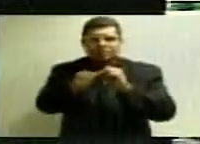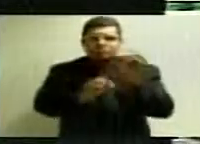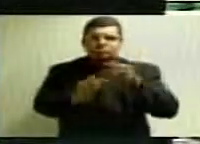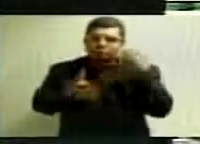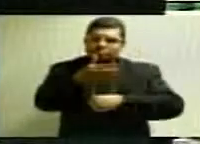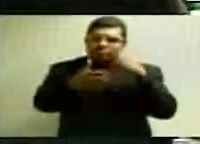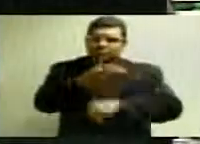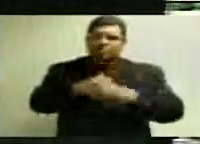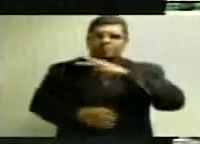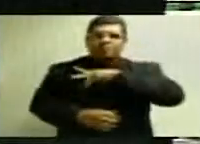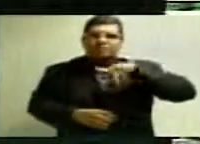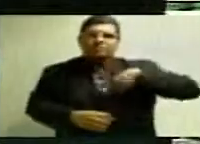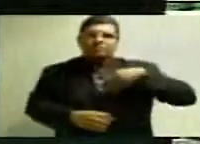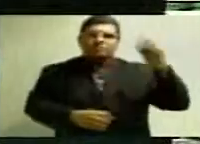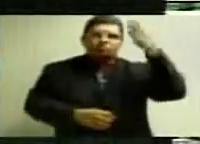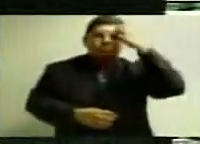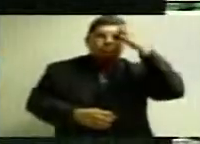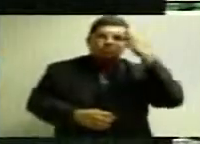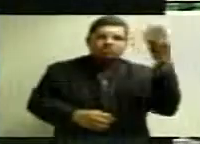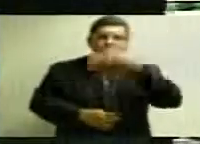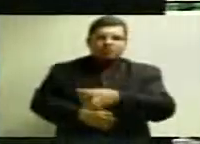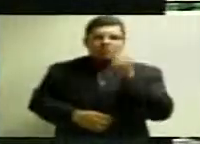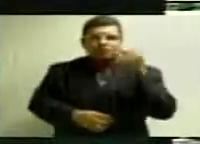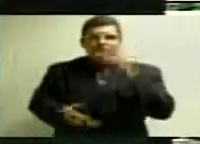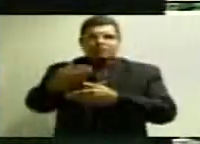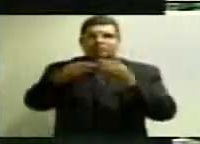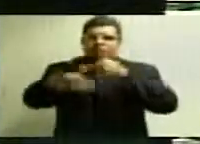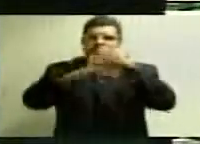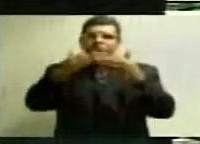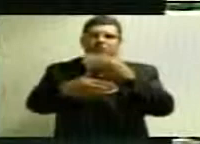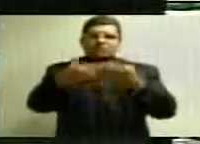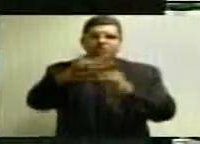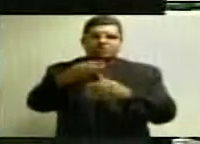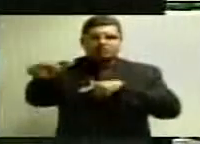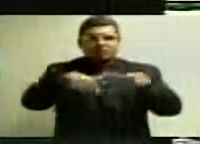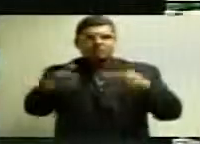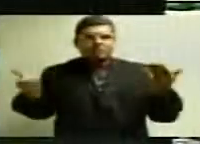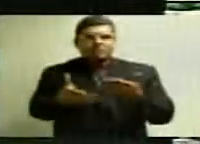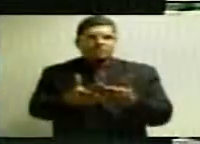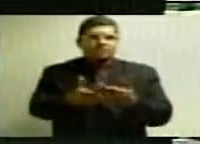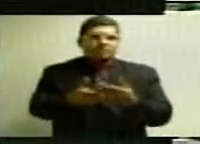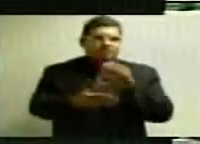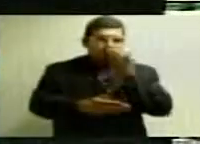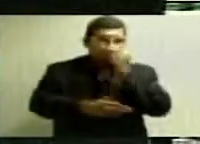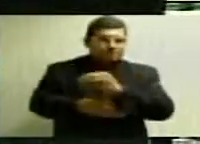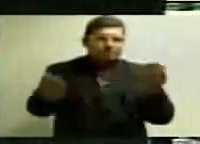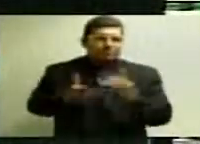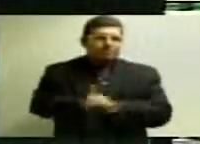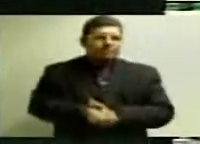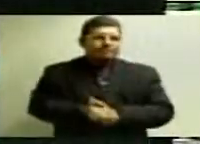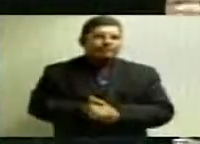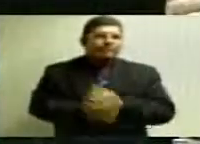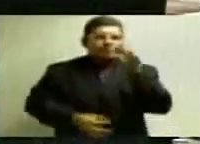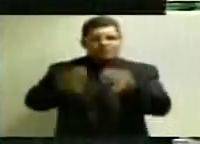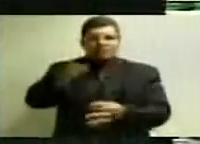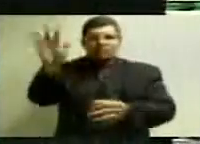cobrança, o Ministério Público Federal foi para cima desse processo, mostrou as incongruências, a fragilidade, e a